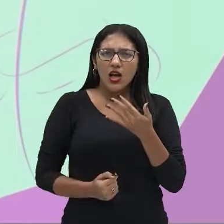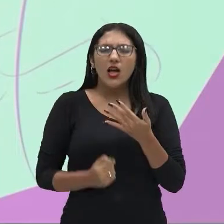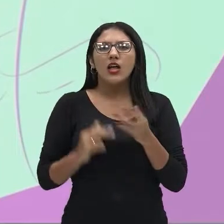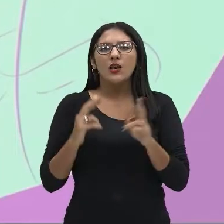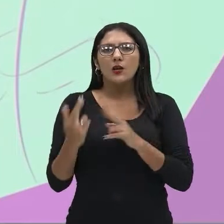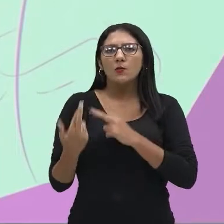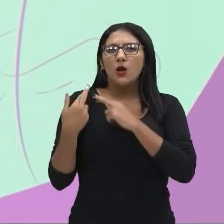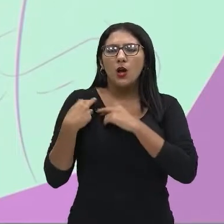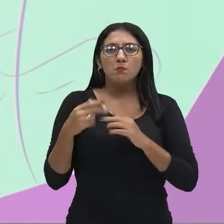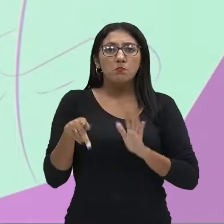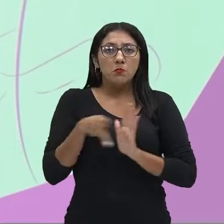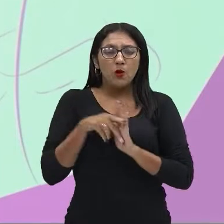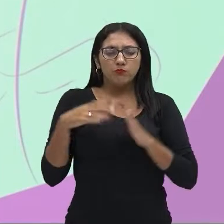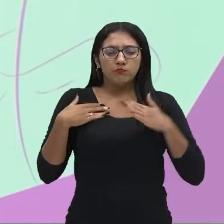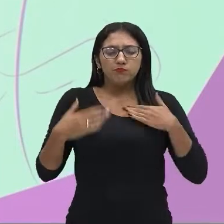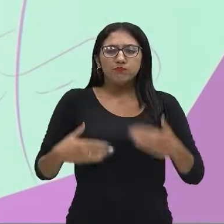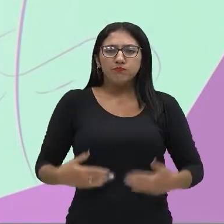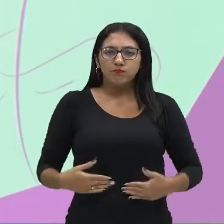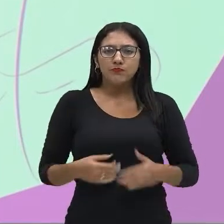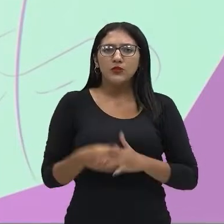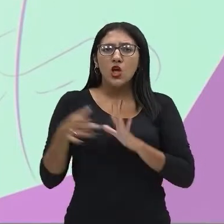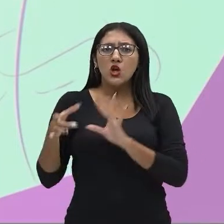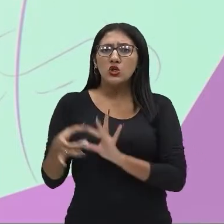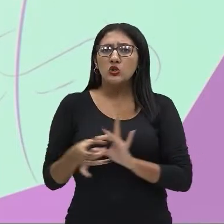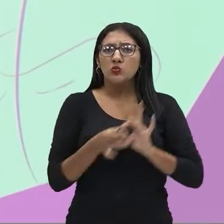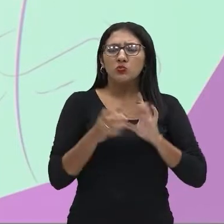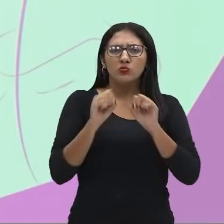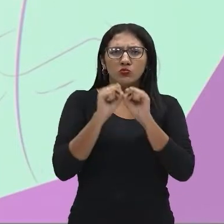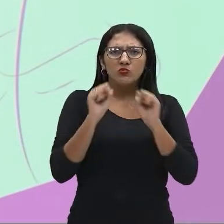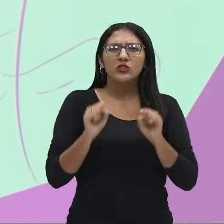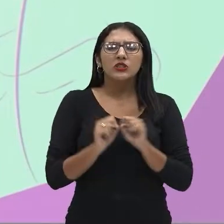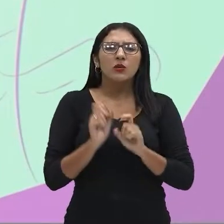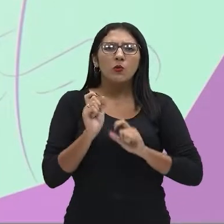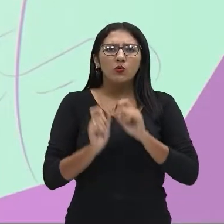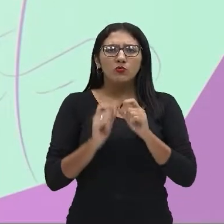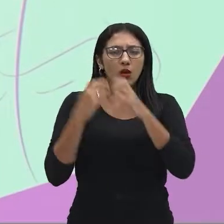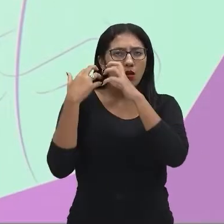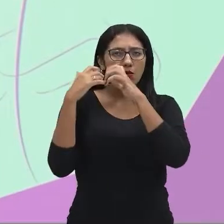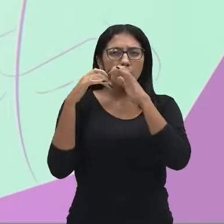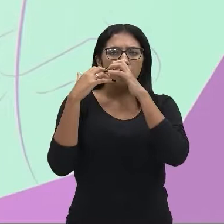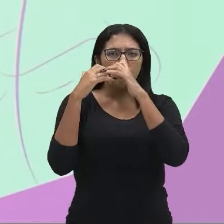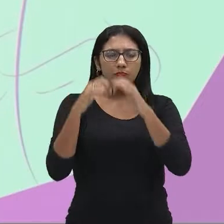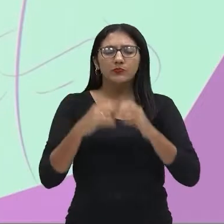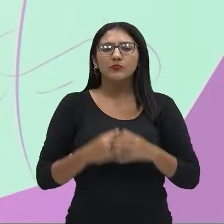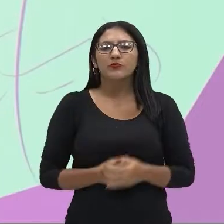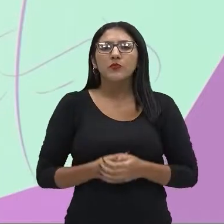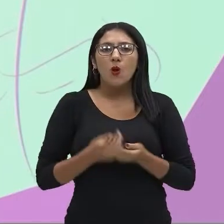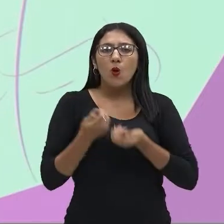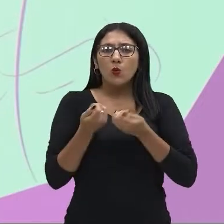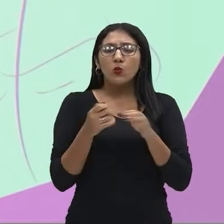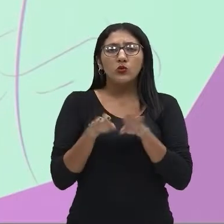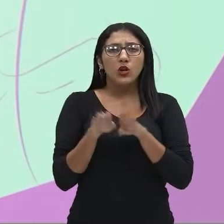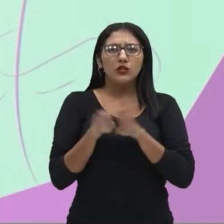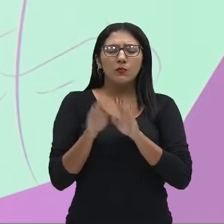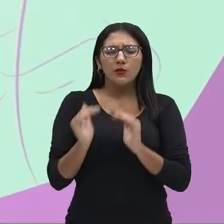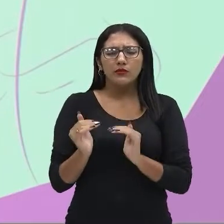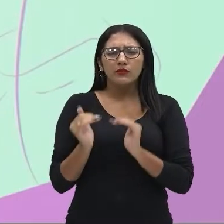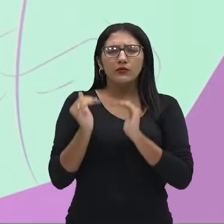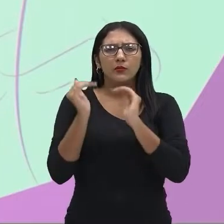organismo, junto com o sistema nervoso. Regula os processos de